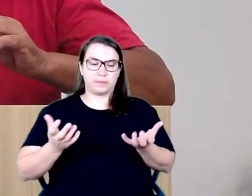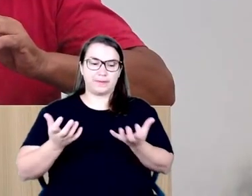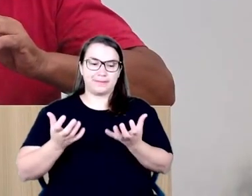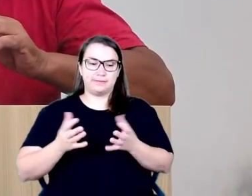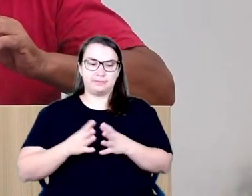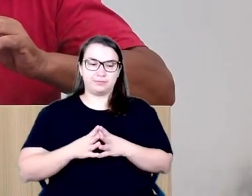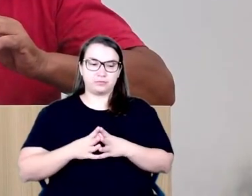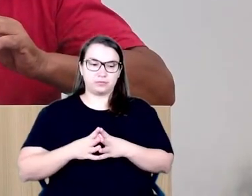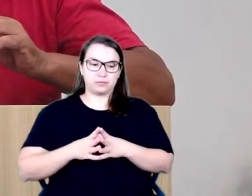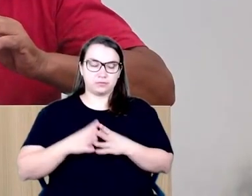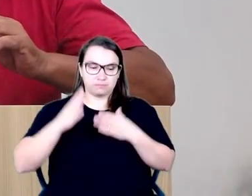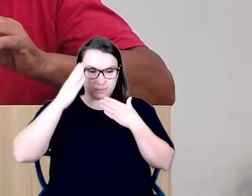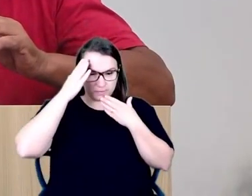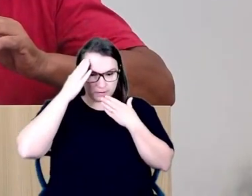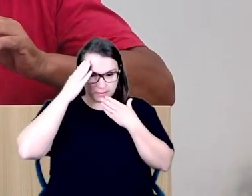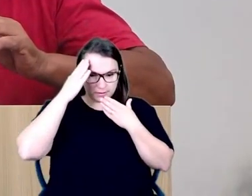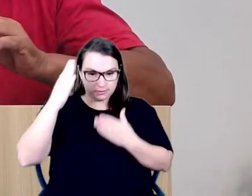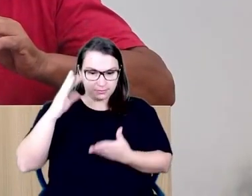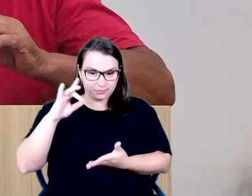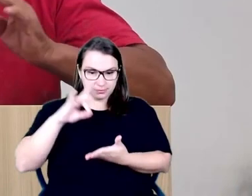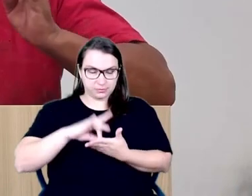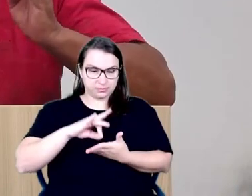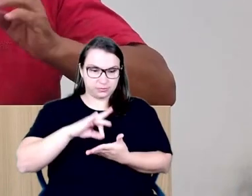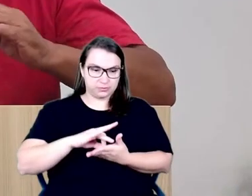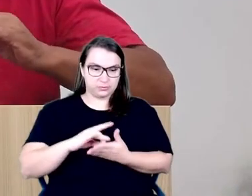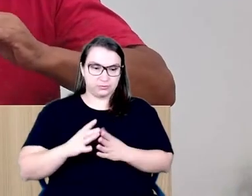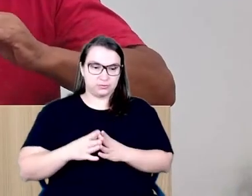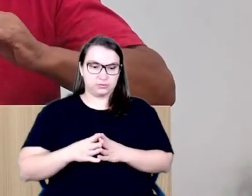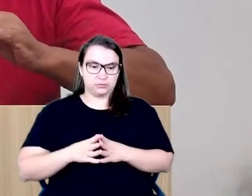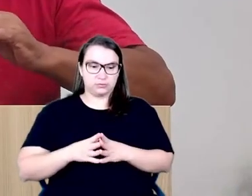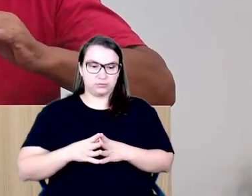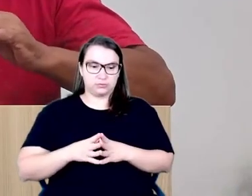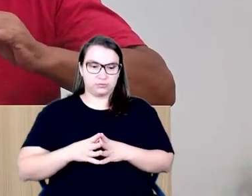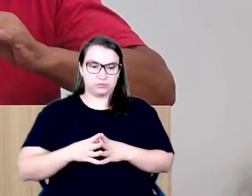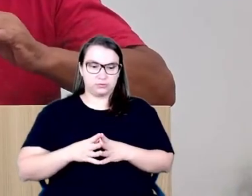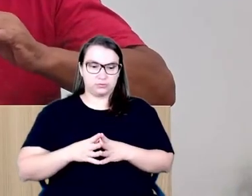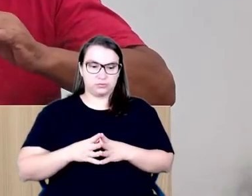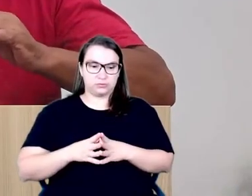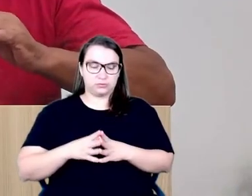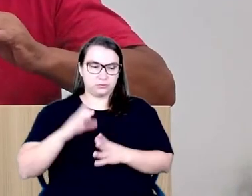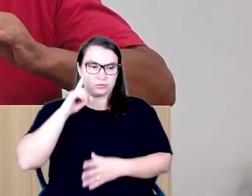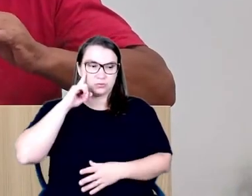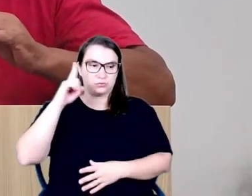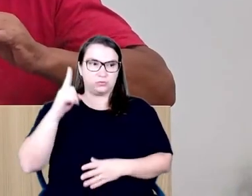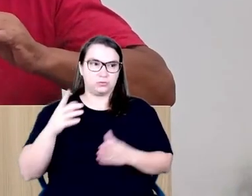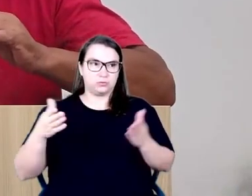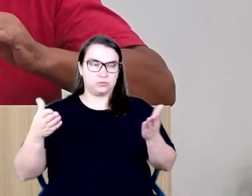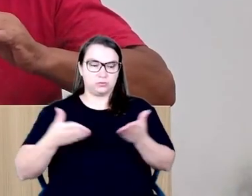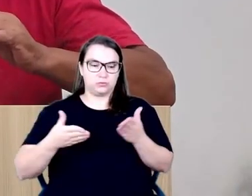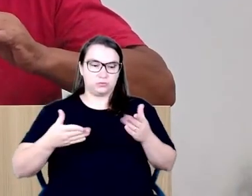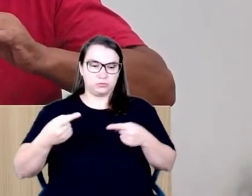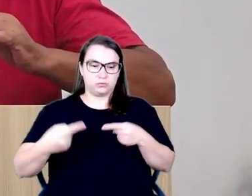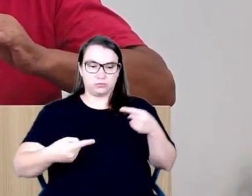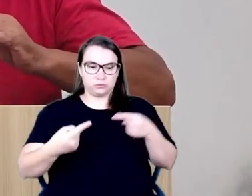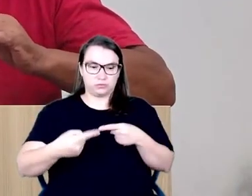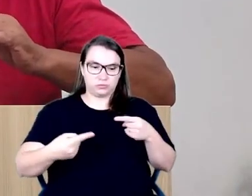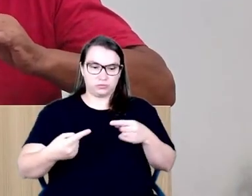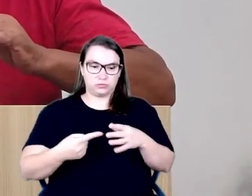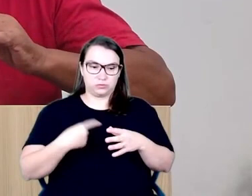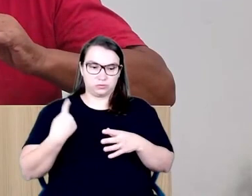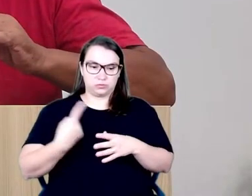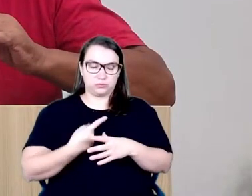quero agradecer de fato a esse dia que tivemos uma discussão para nossos